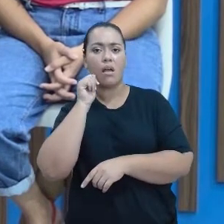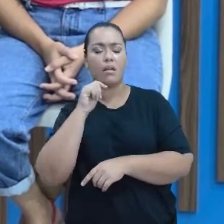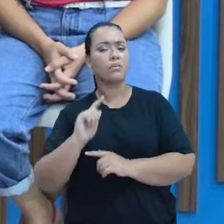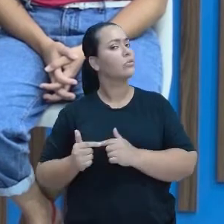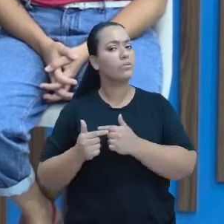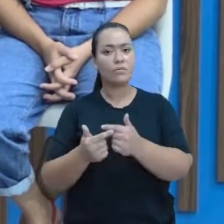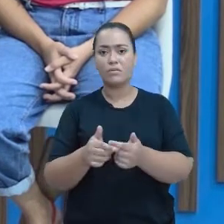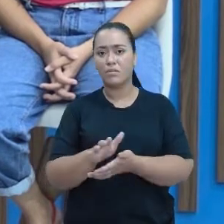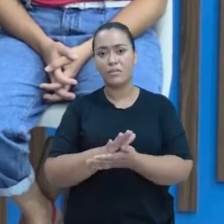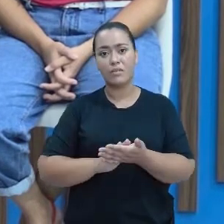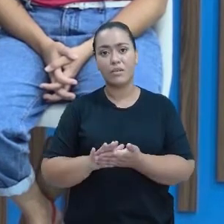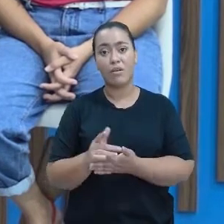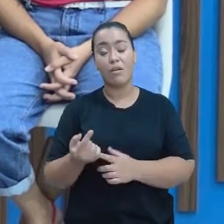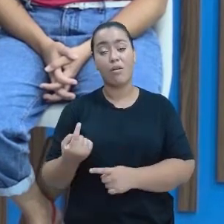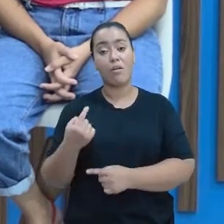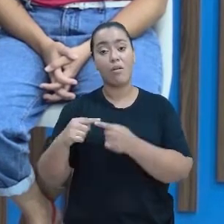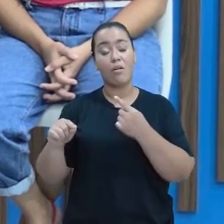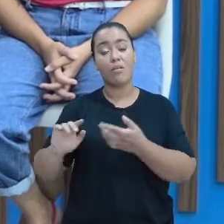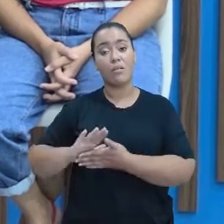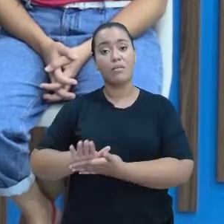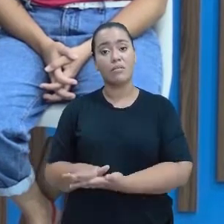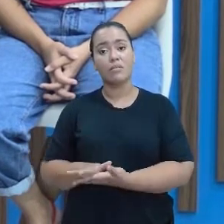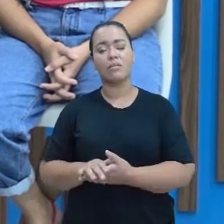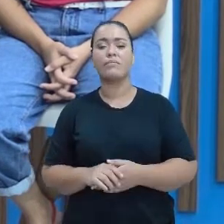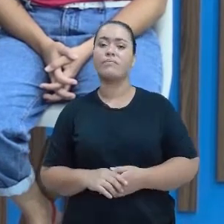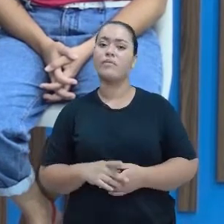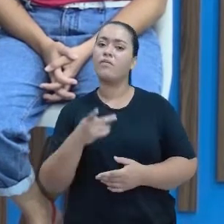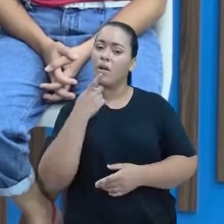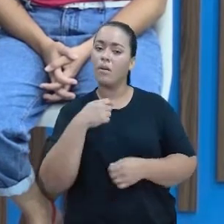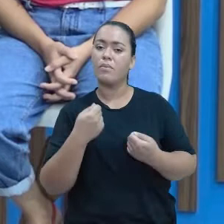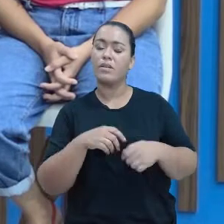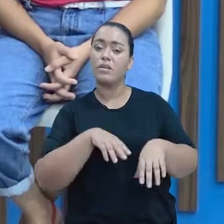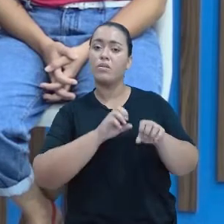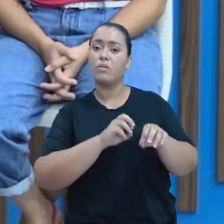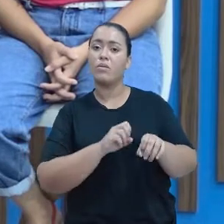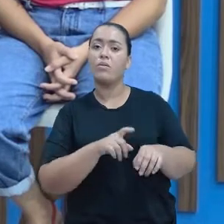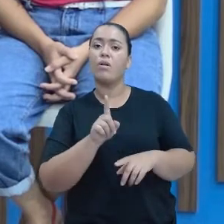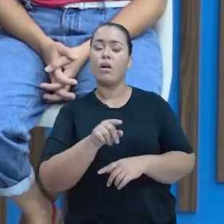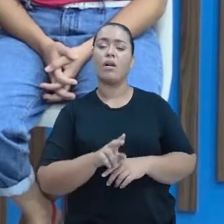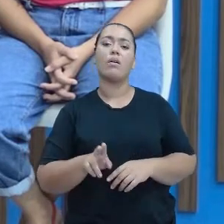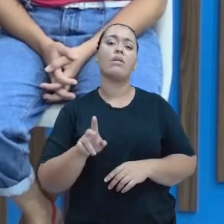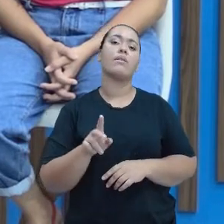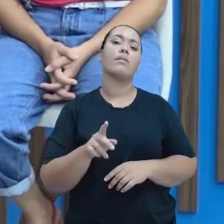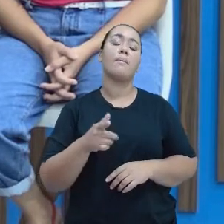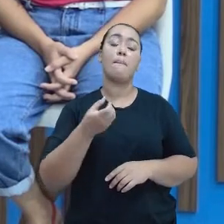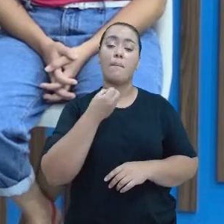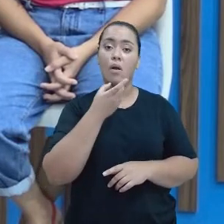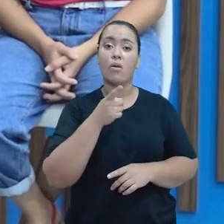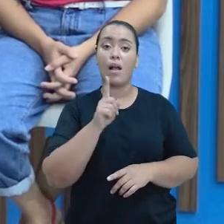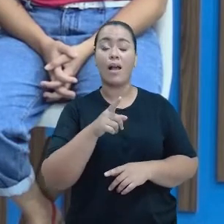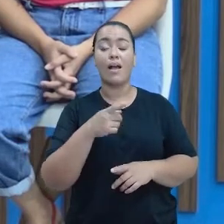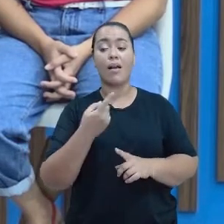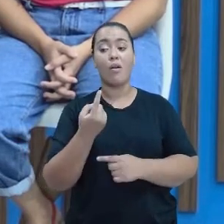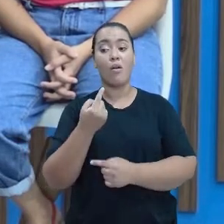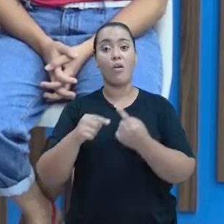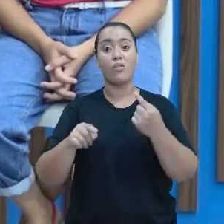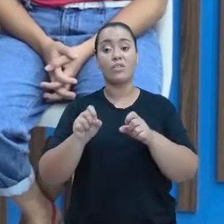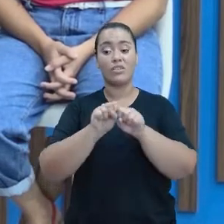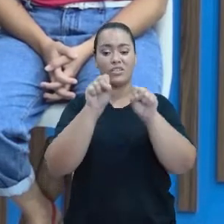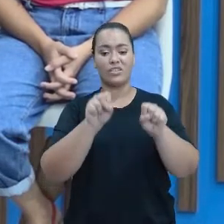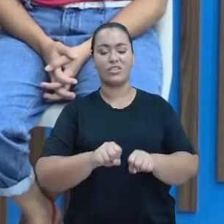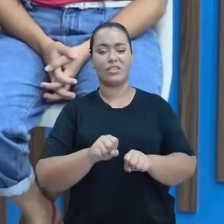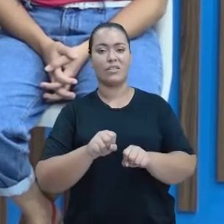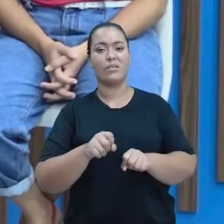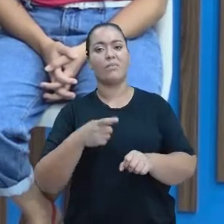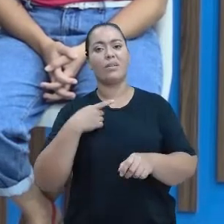não luta contra o racismo, é uma educação útil a esse sistema de exploração. Então, o caminho